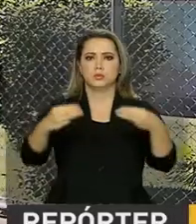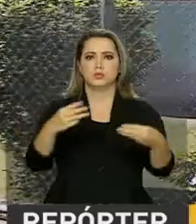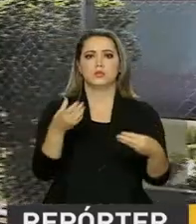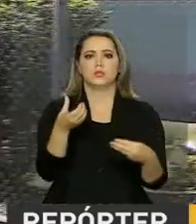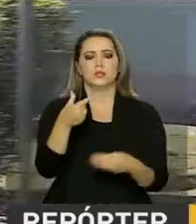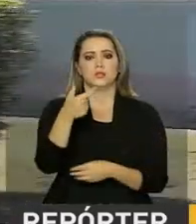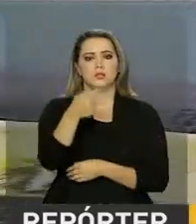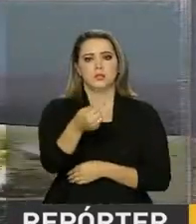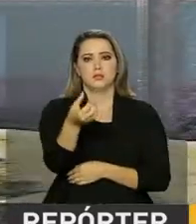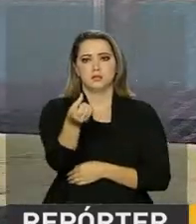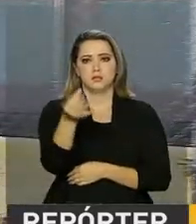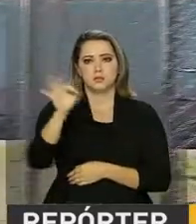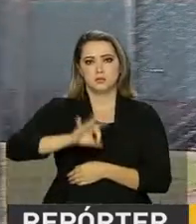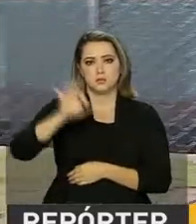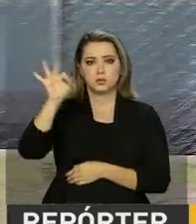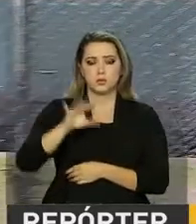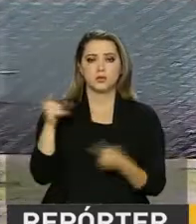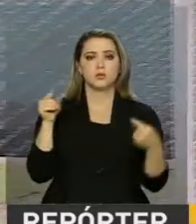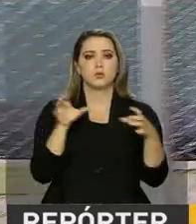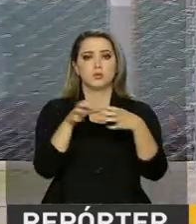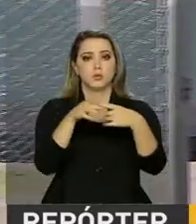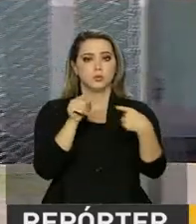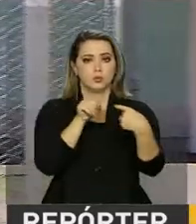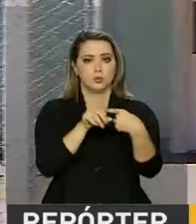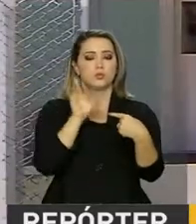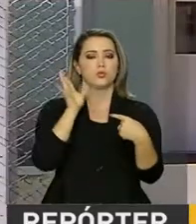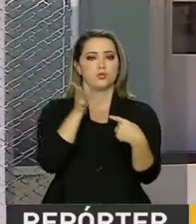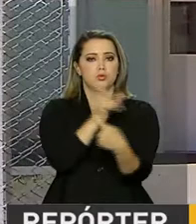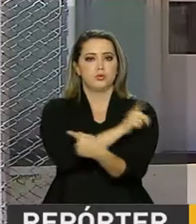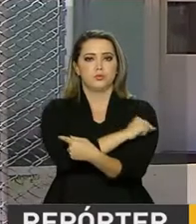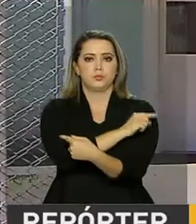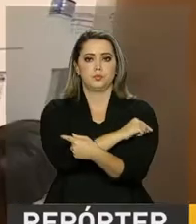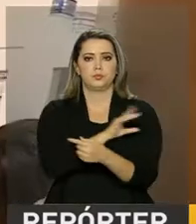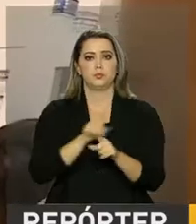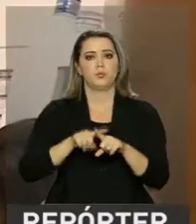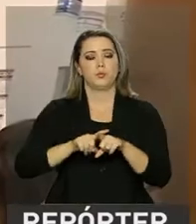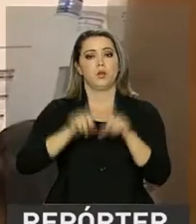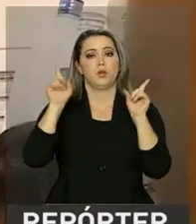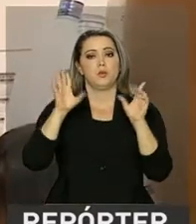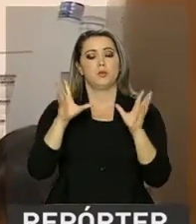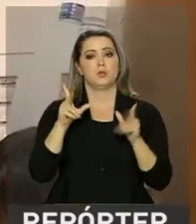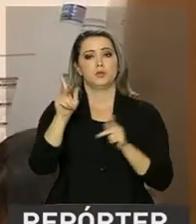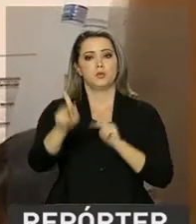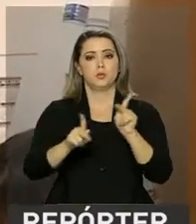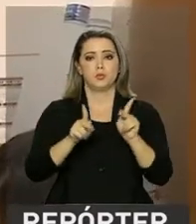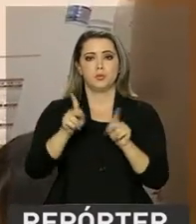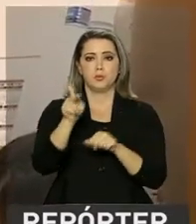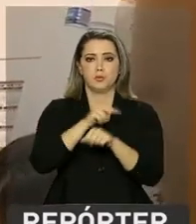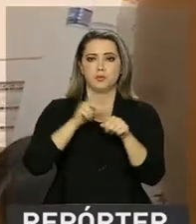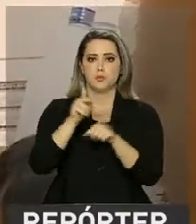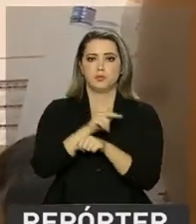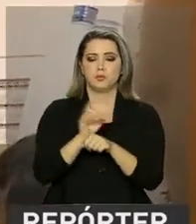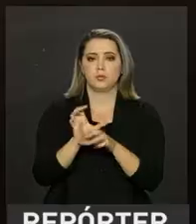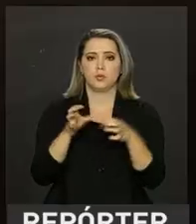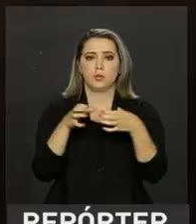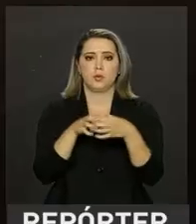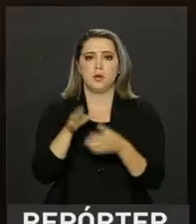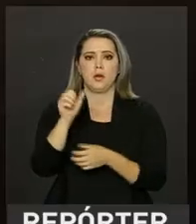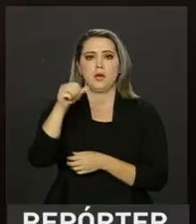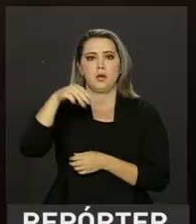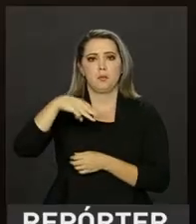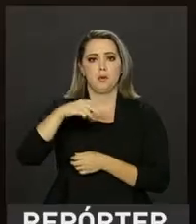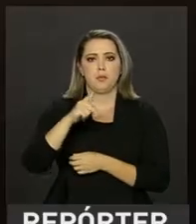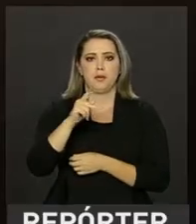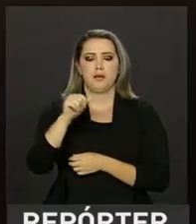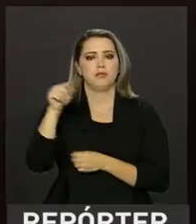mais de 76% do público alvo foi vacinado no entanto em todo o país apenas o amapá